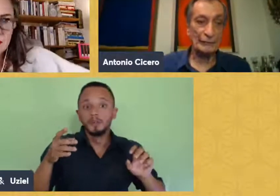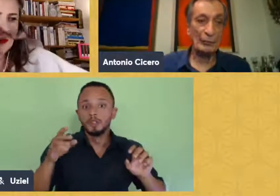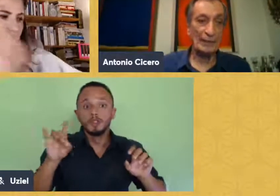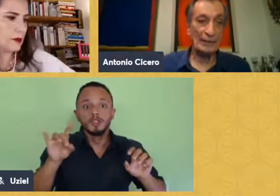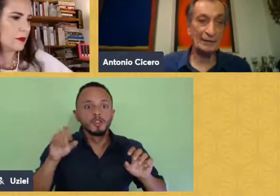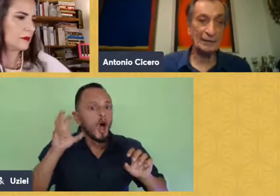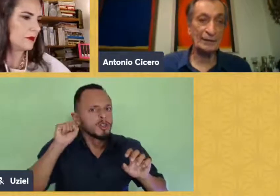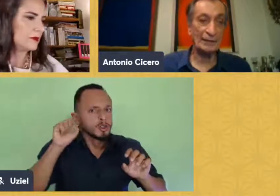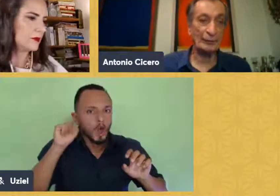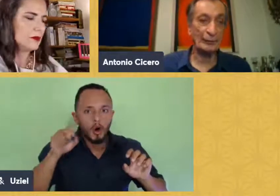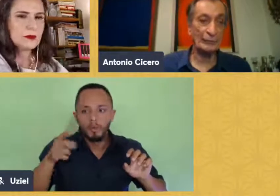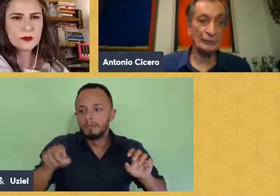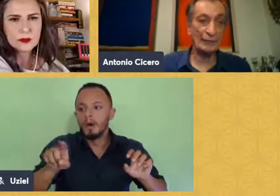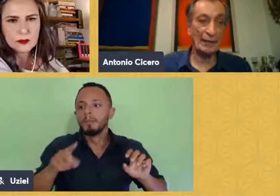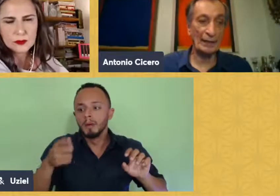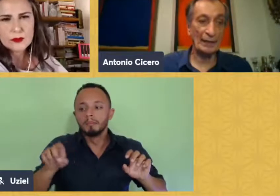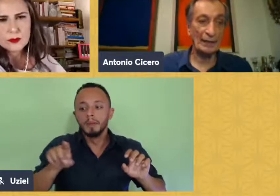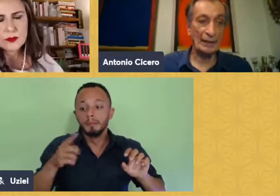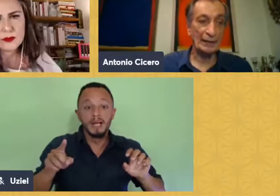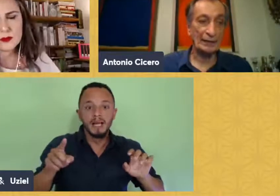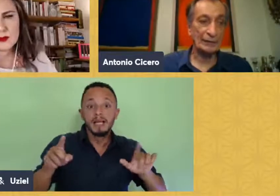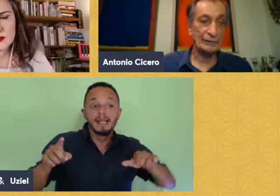pode fazer uma letra depois